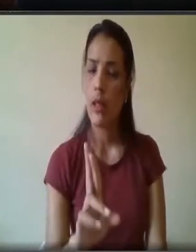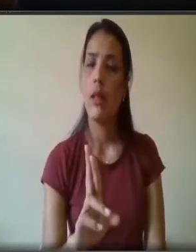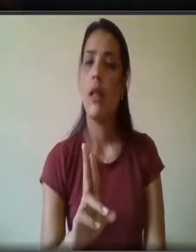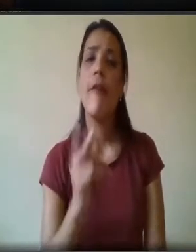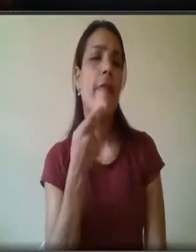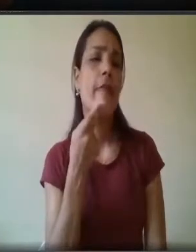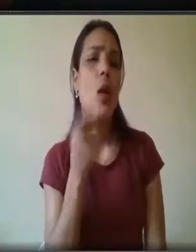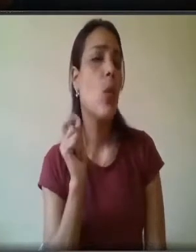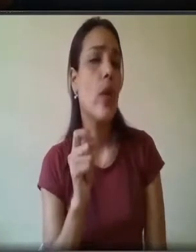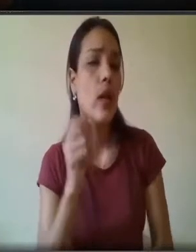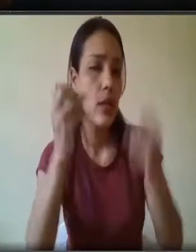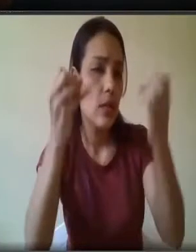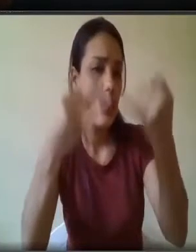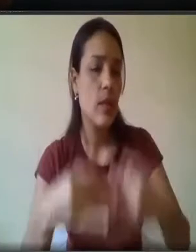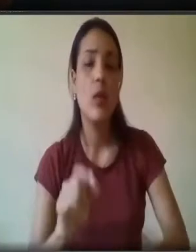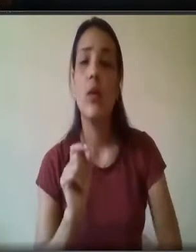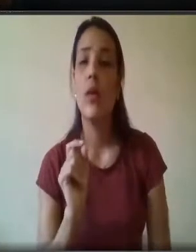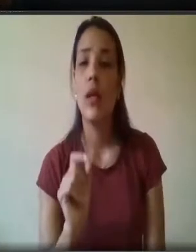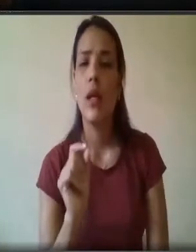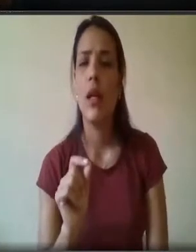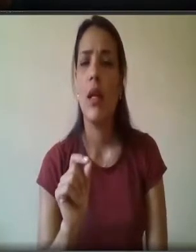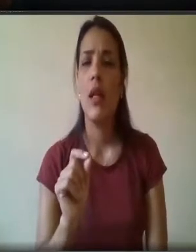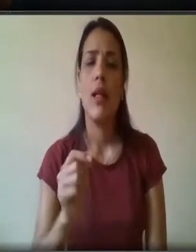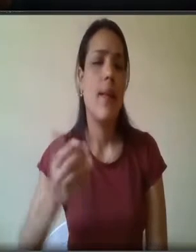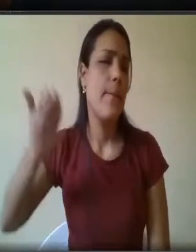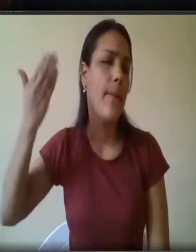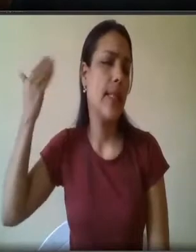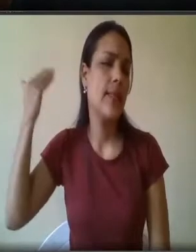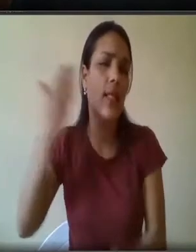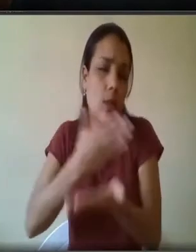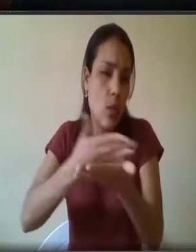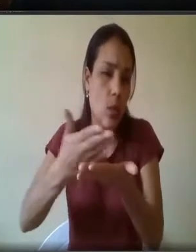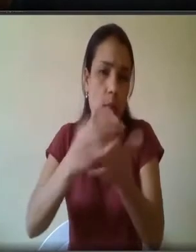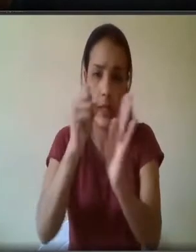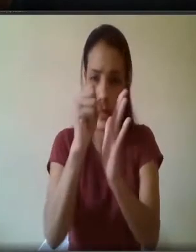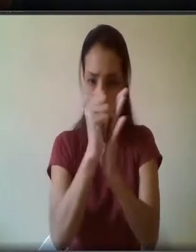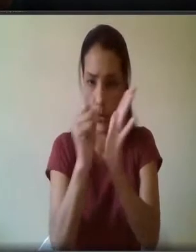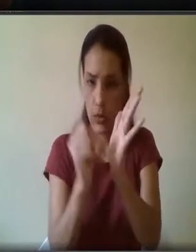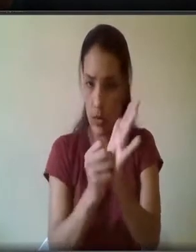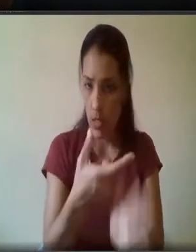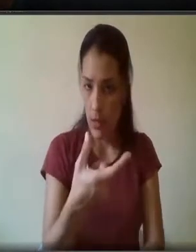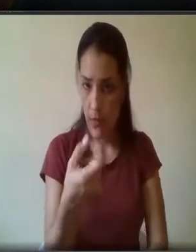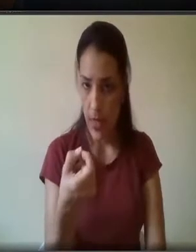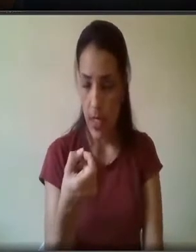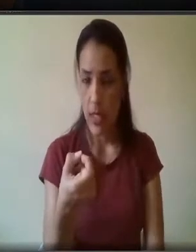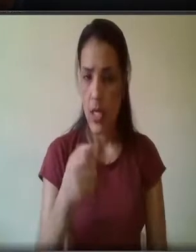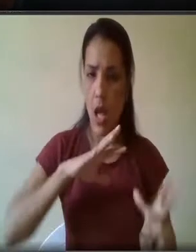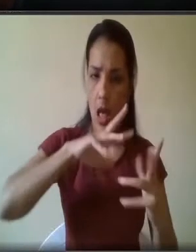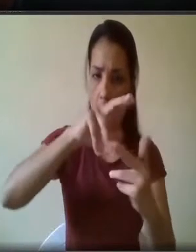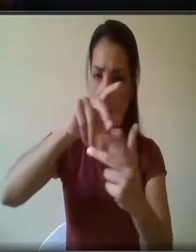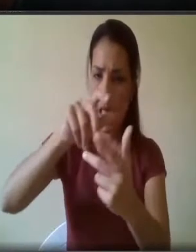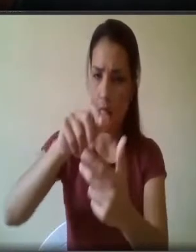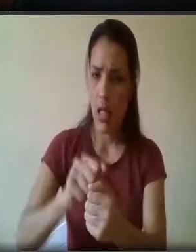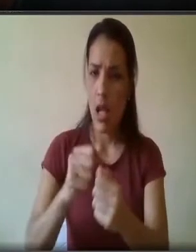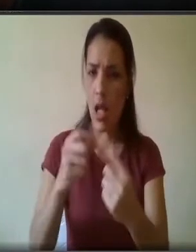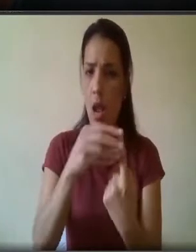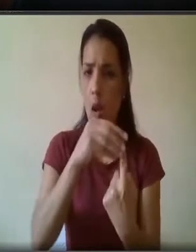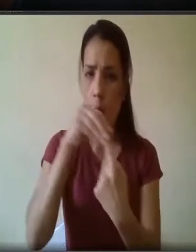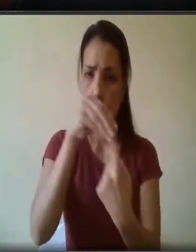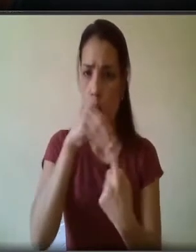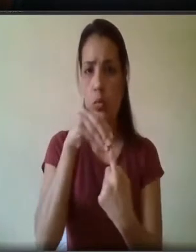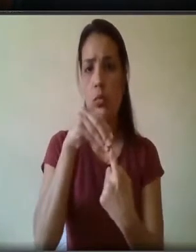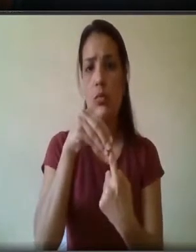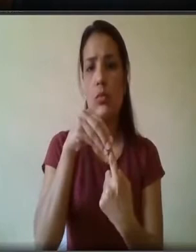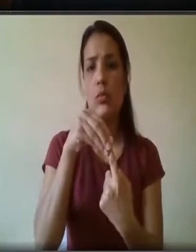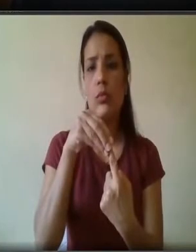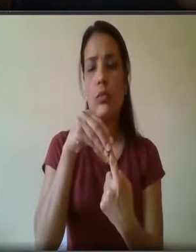um dia, lá no início do século XX, ele disse, olha, a Terra já foi um só continente. E não,